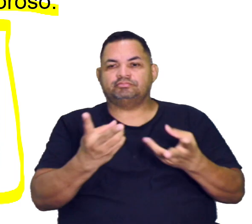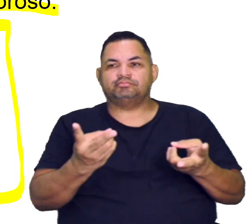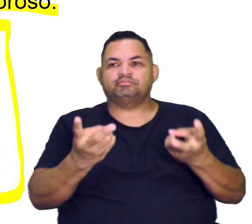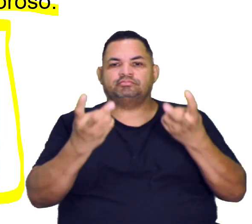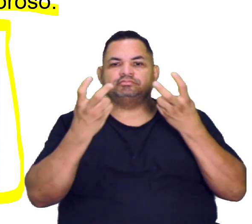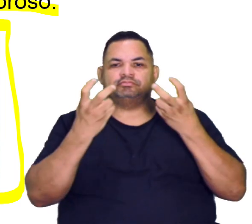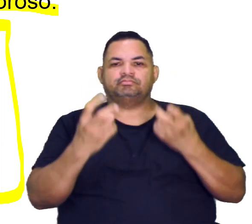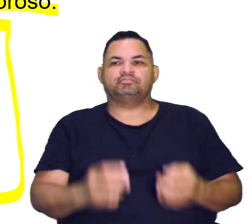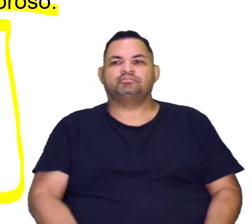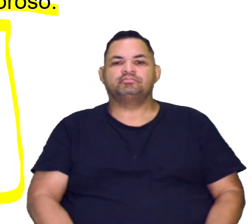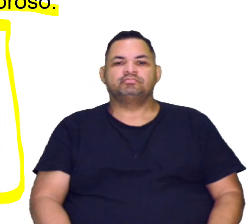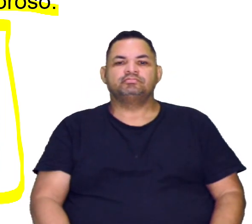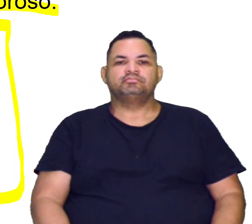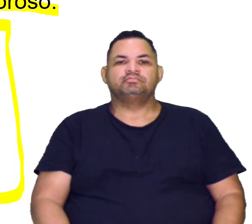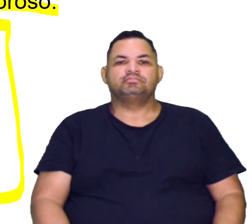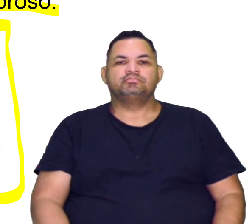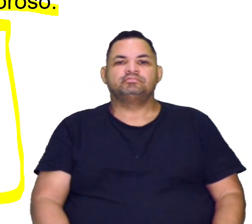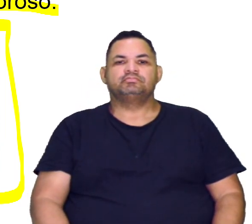perceber.